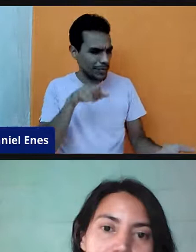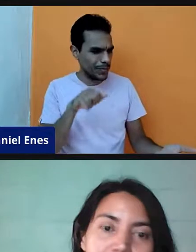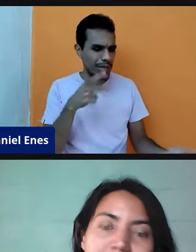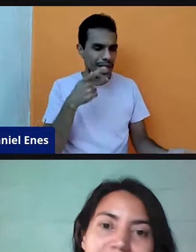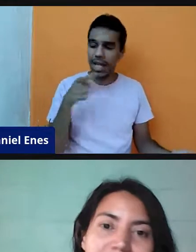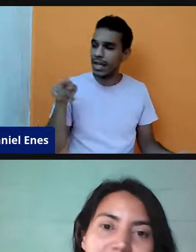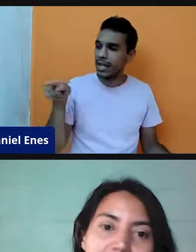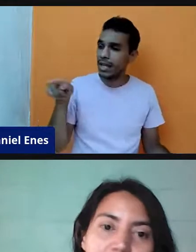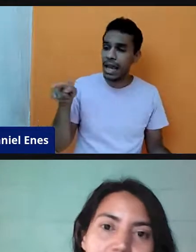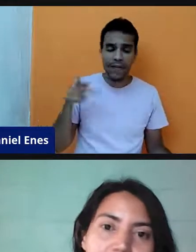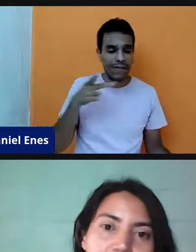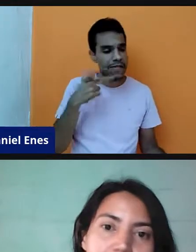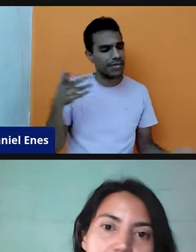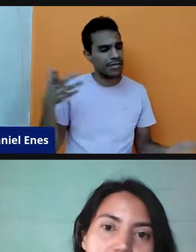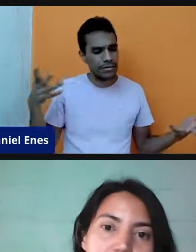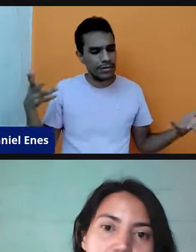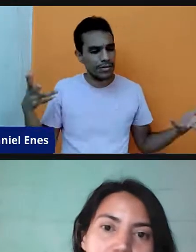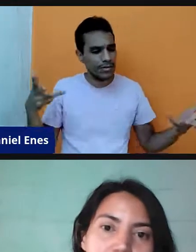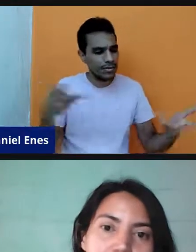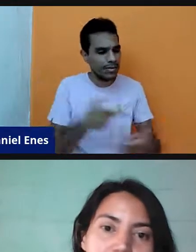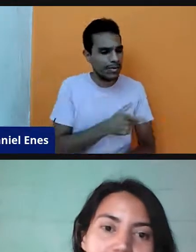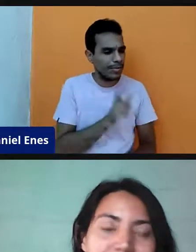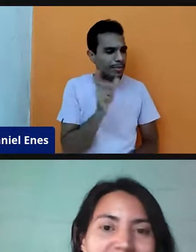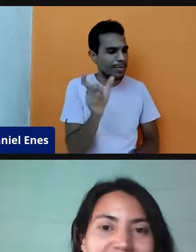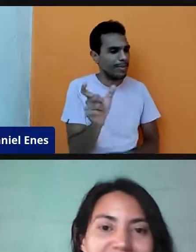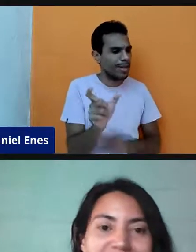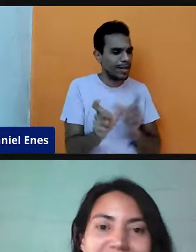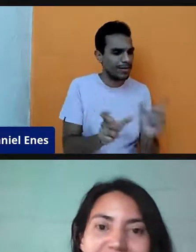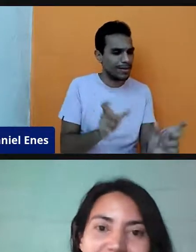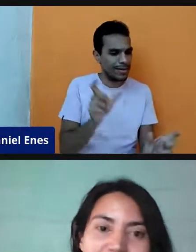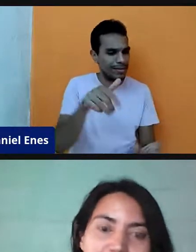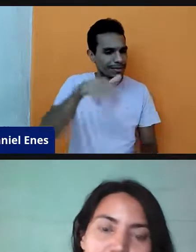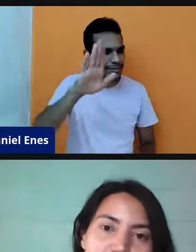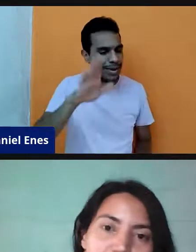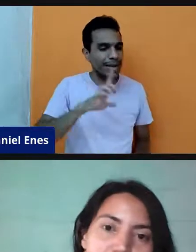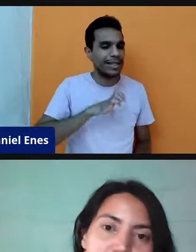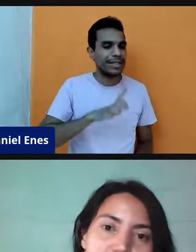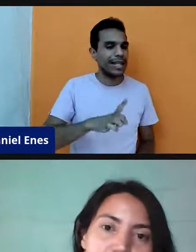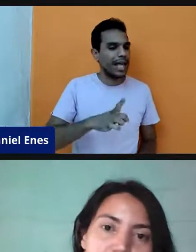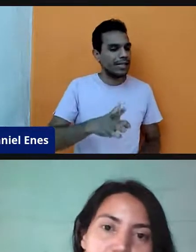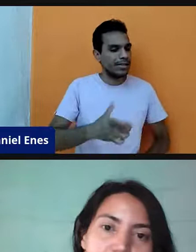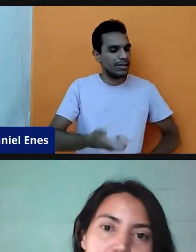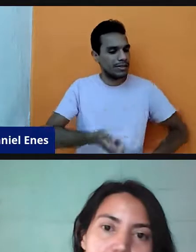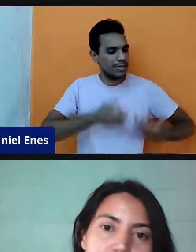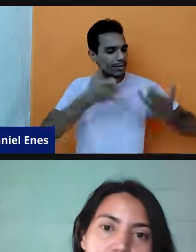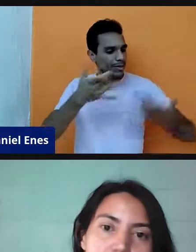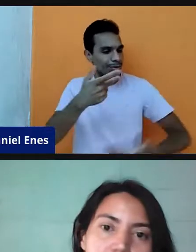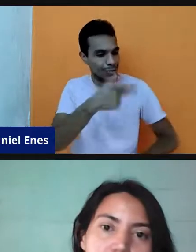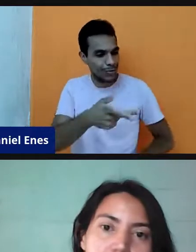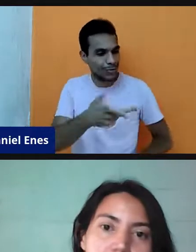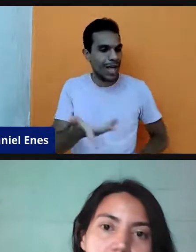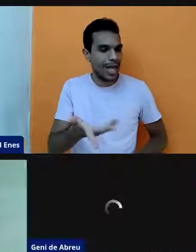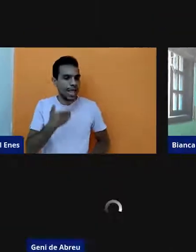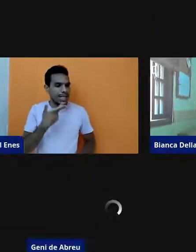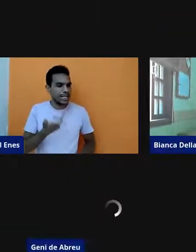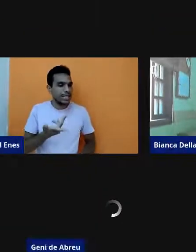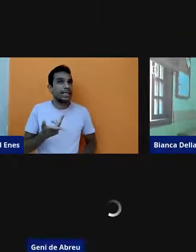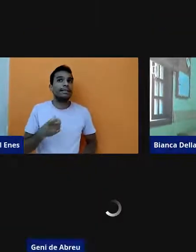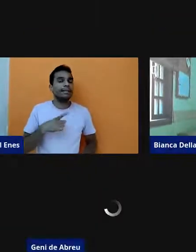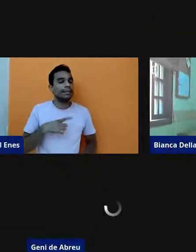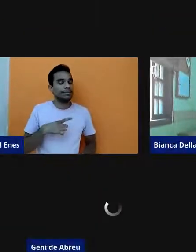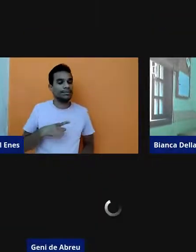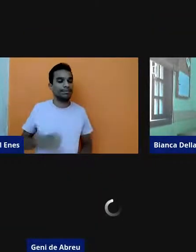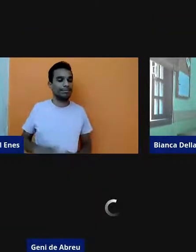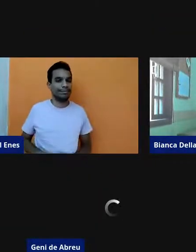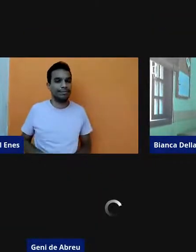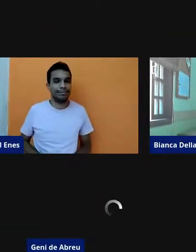Acho que maravilhosa foi a palavra que mais... da exposição de vocês, né, com essa exposição com